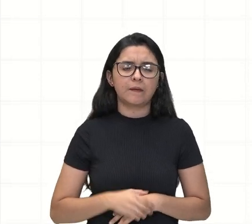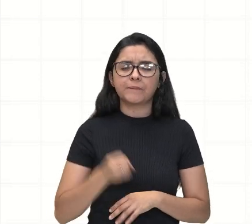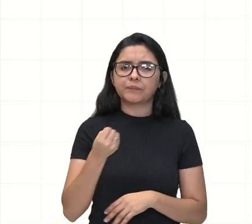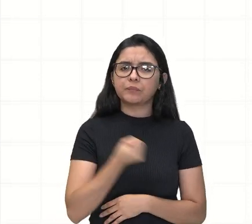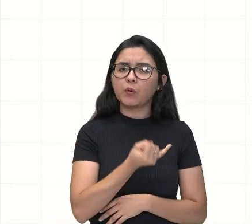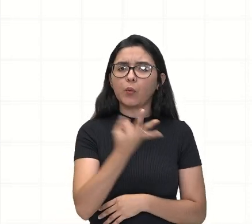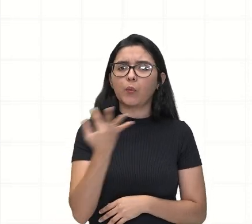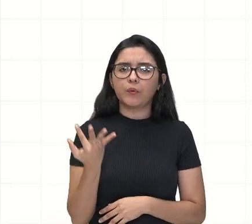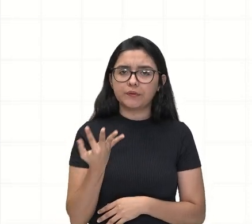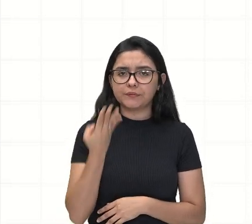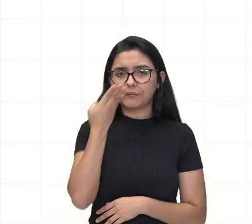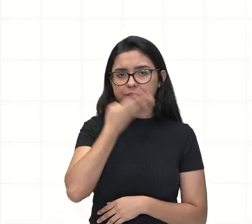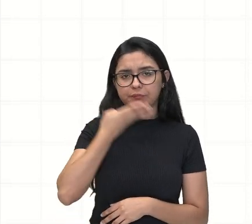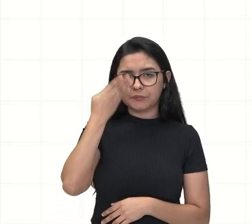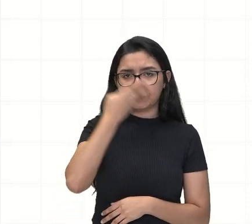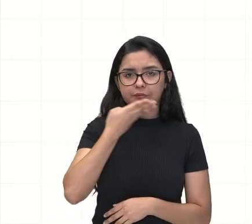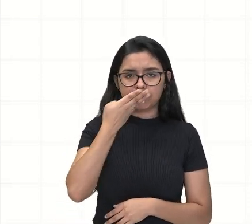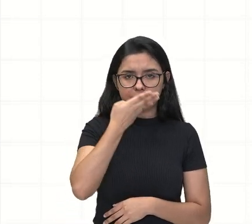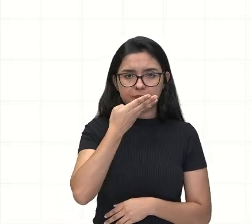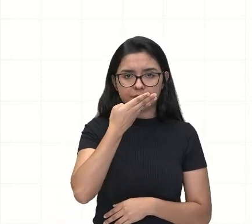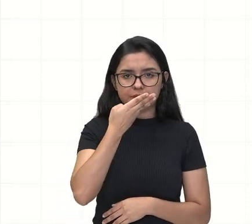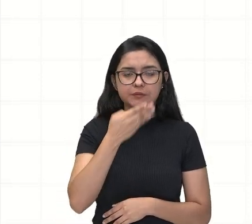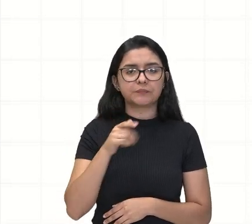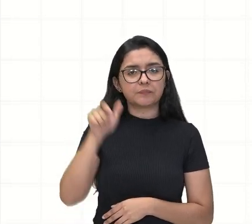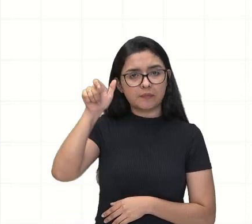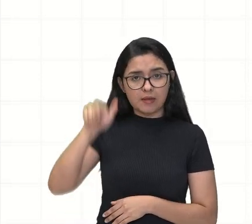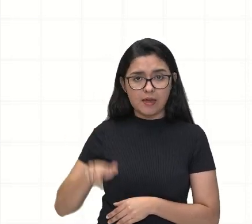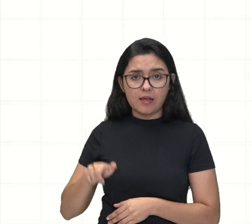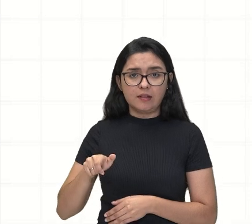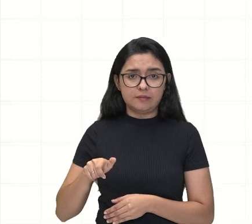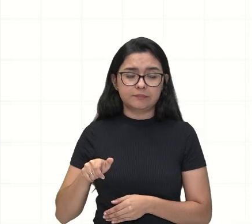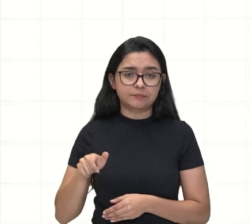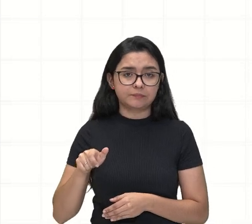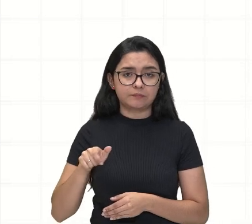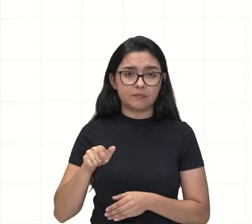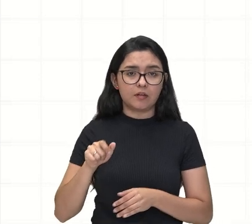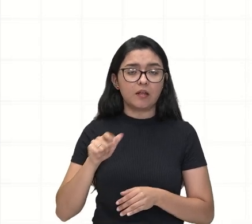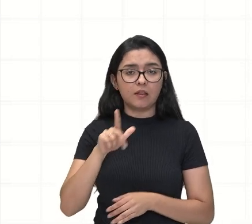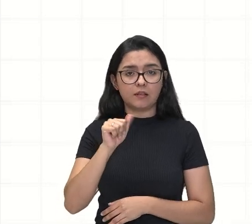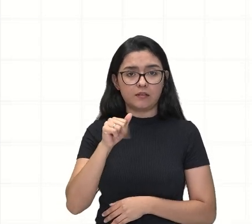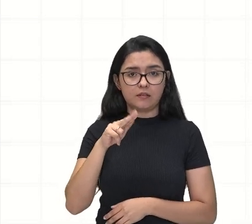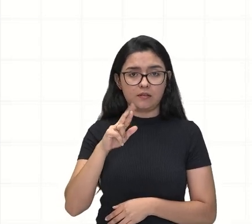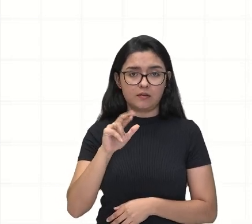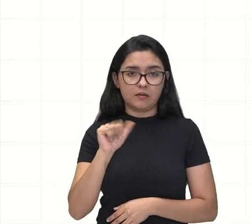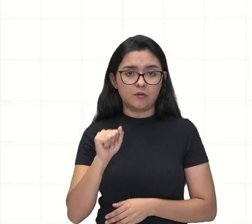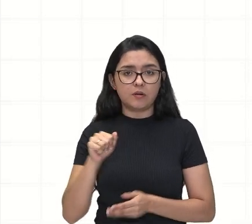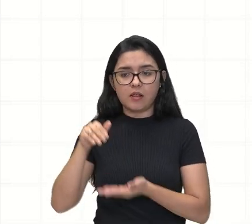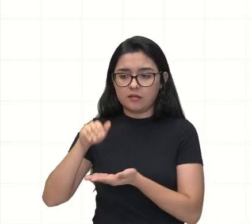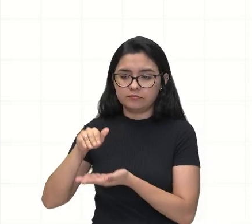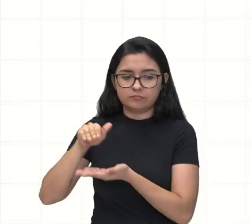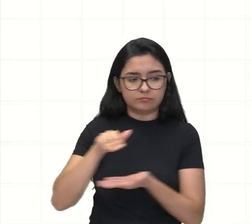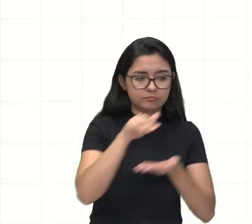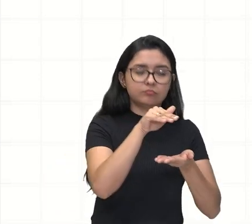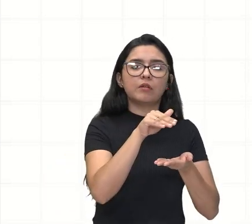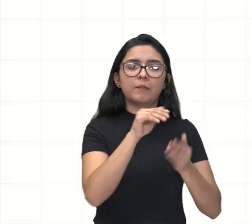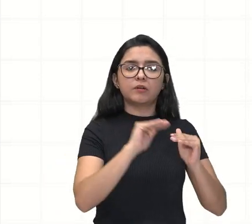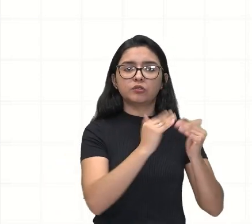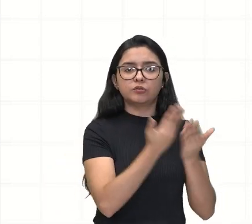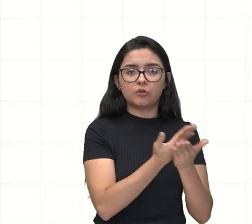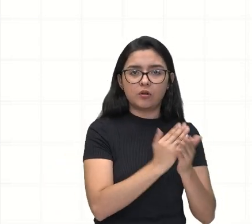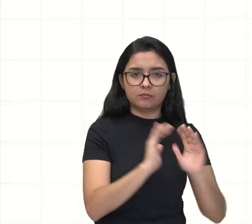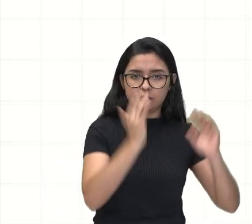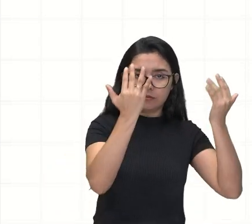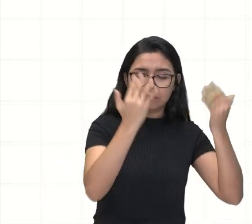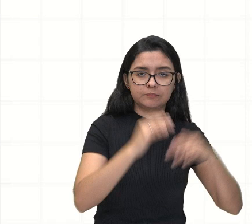Quantos doces Laura levou para a festa? Meus queridos alunos, quantos doces Laura levou para a festa?